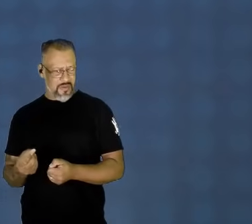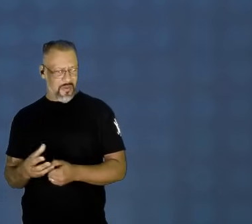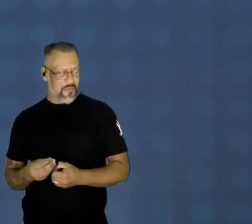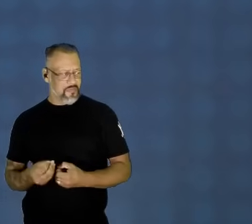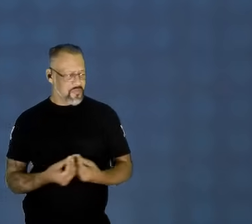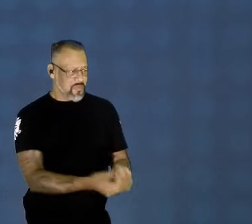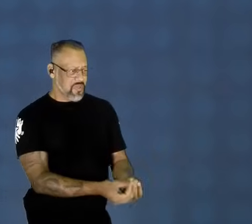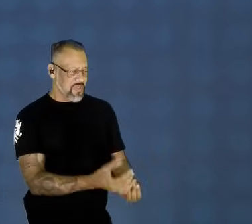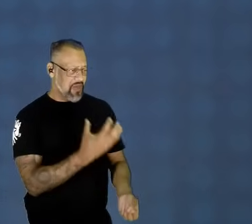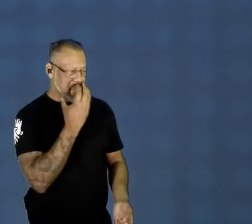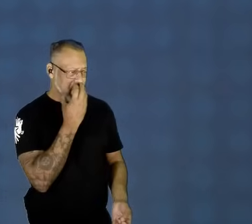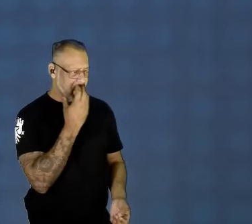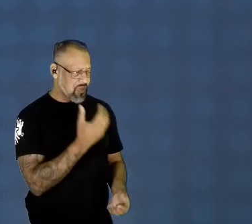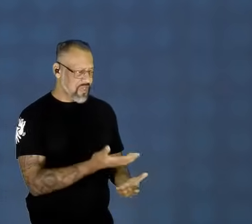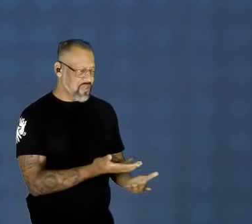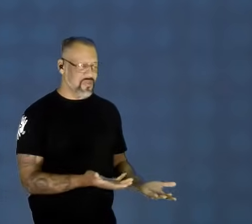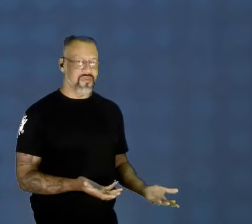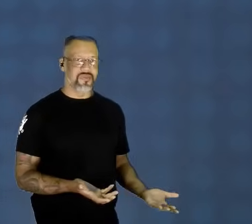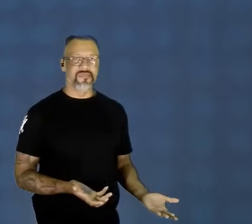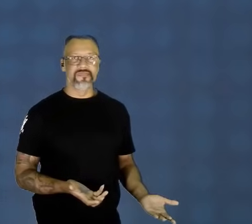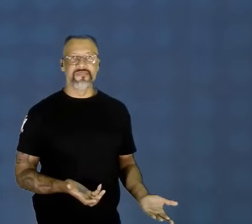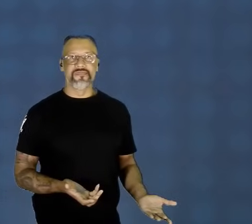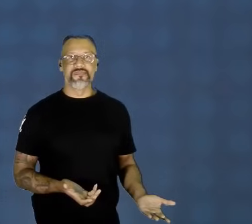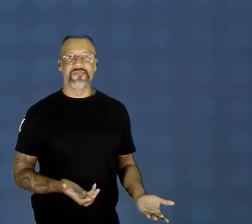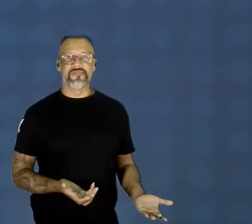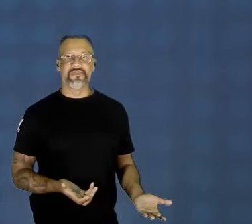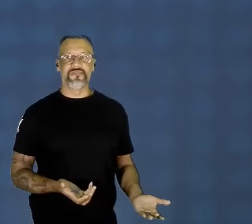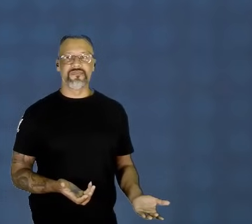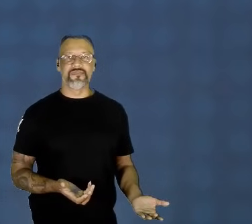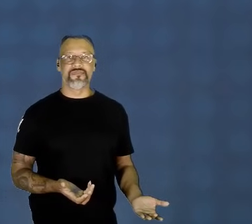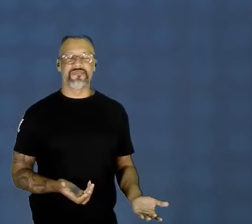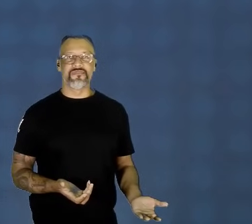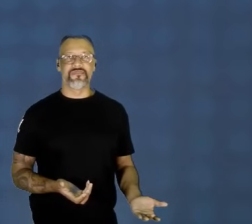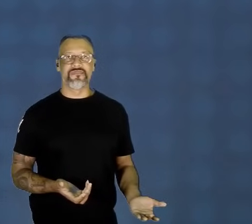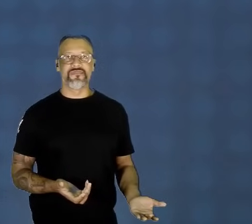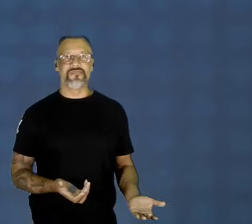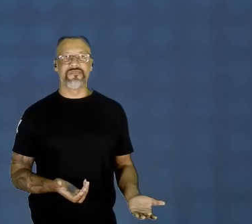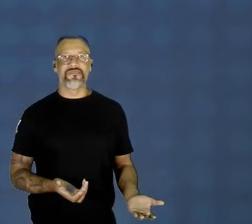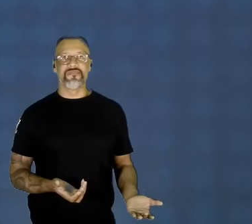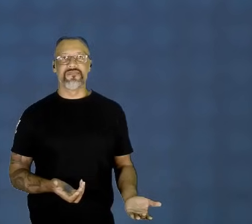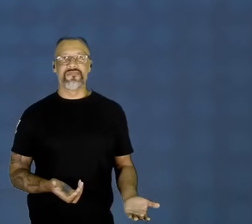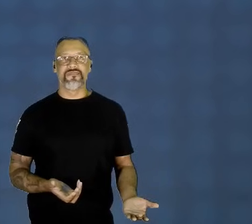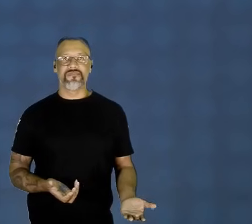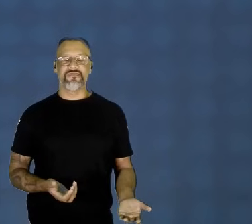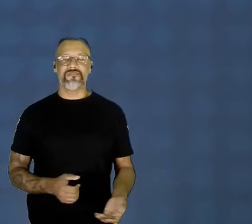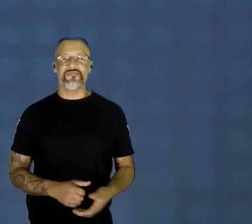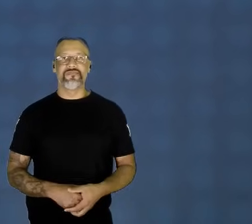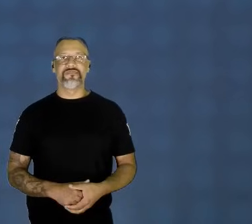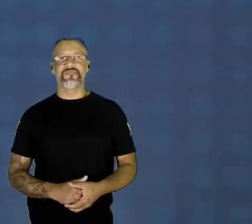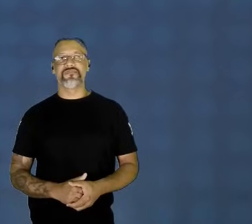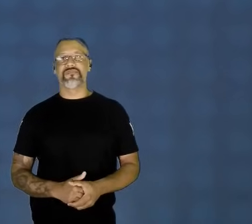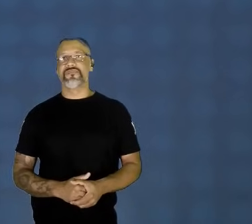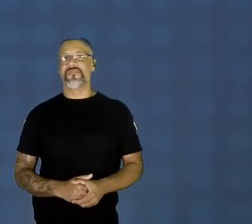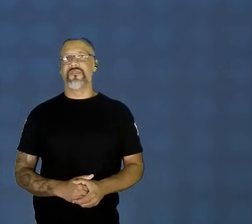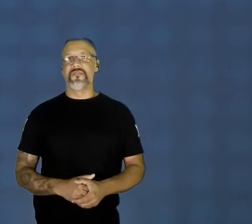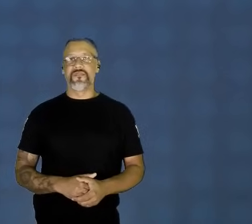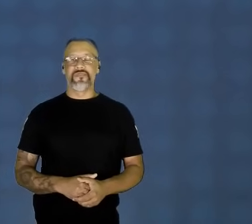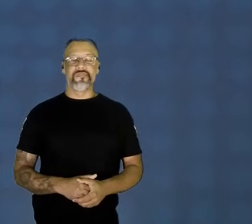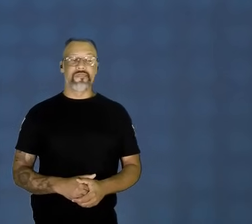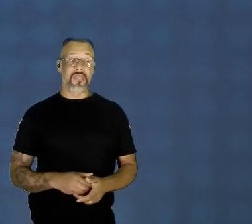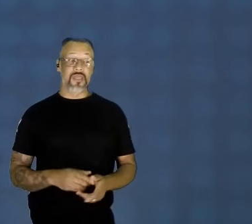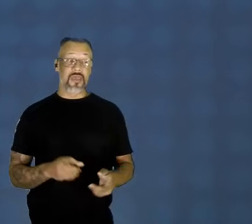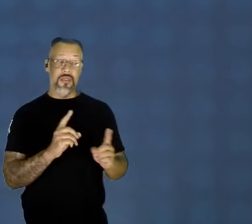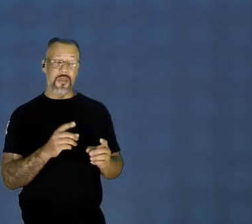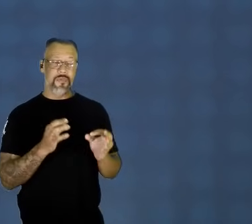um processo. Você está me chamando de cachorra? É isso que ele está dizendo. Não é certo